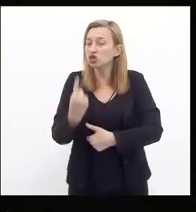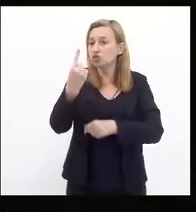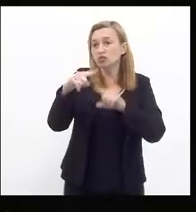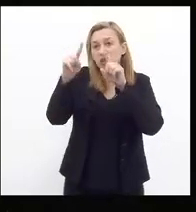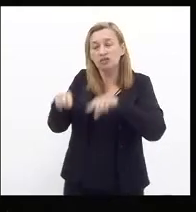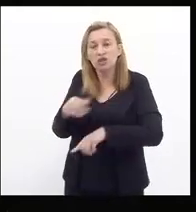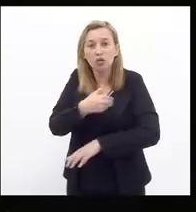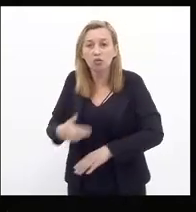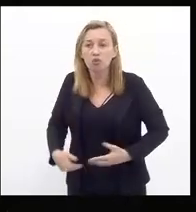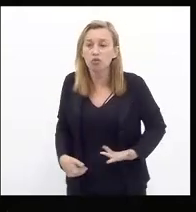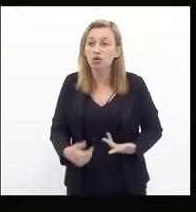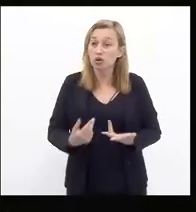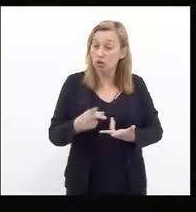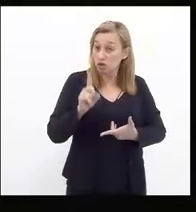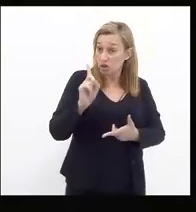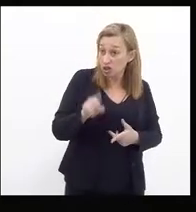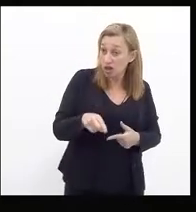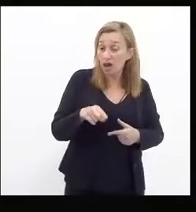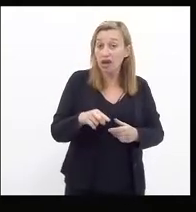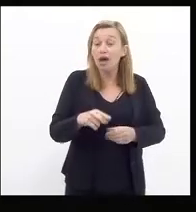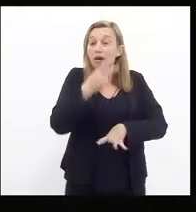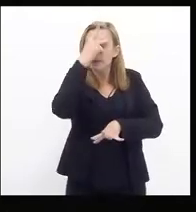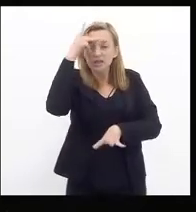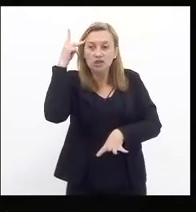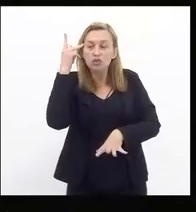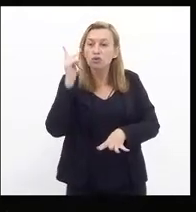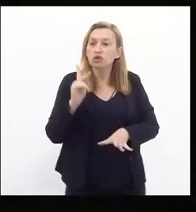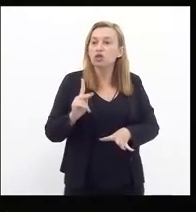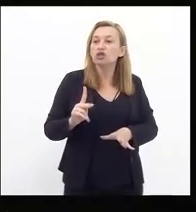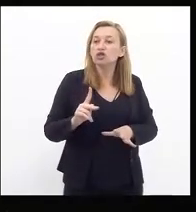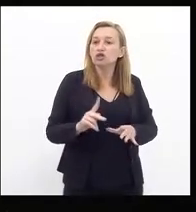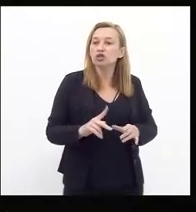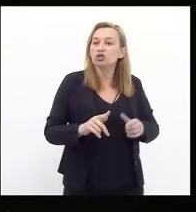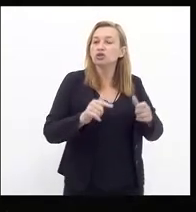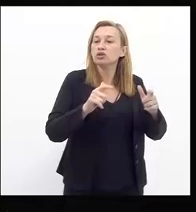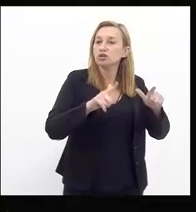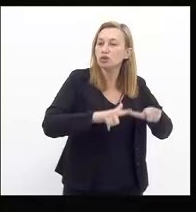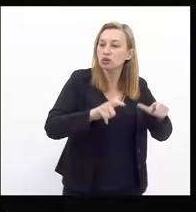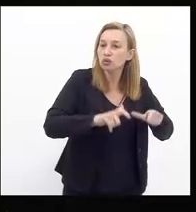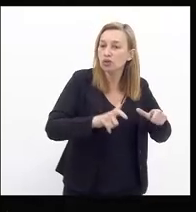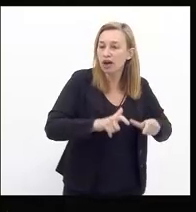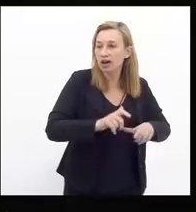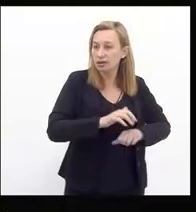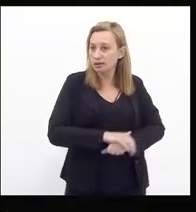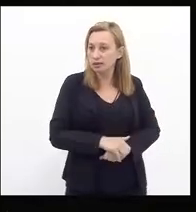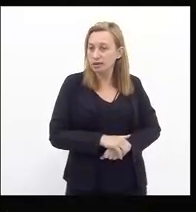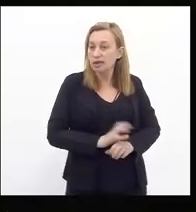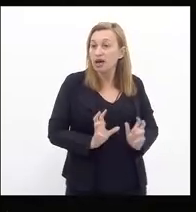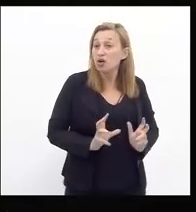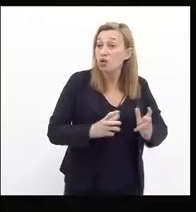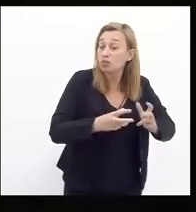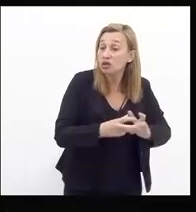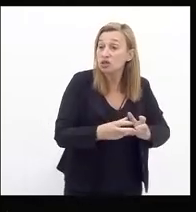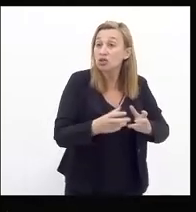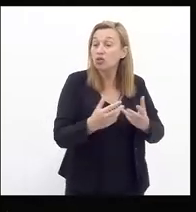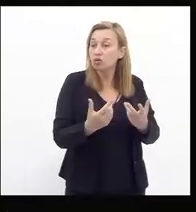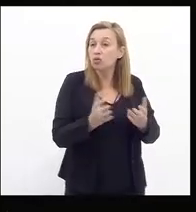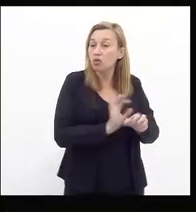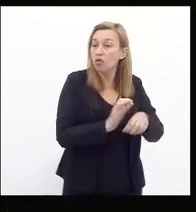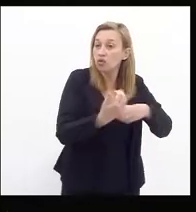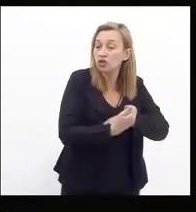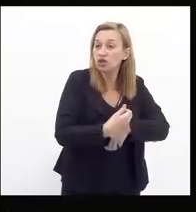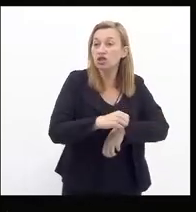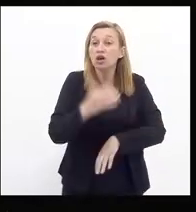público o que é são atos de ser de pessoas que ocupam Cargo em comissão e a comissão por vídeo pro vô que